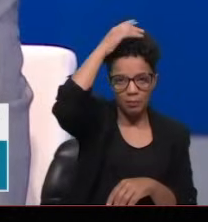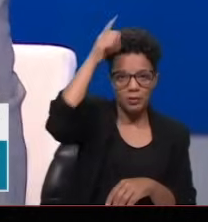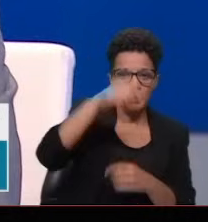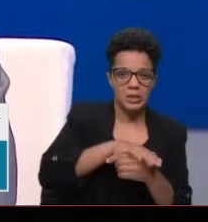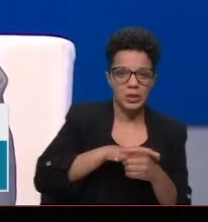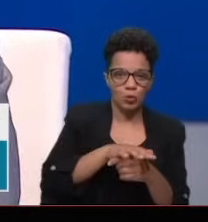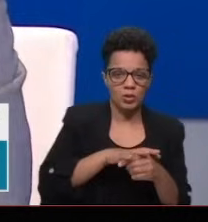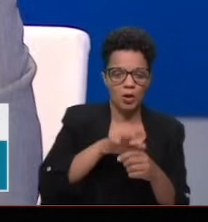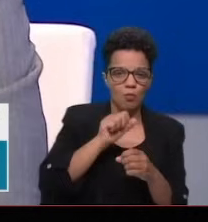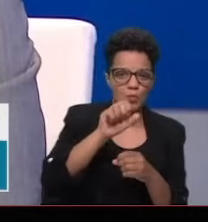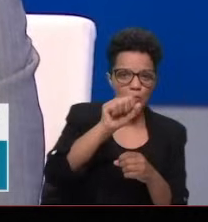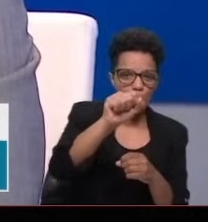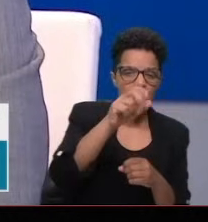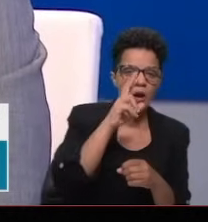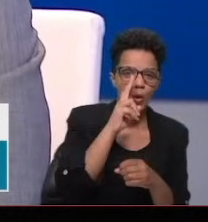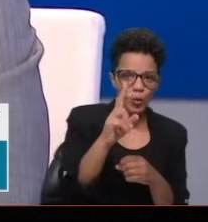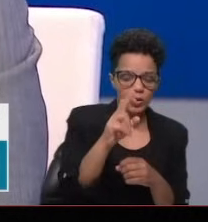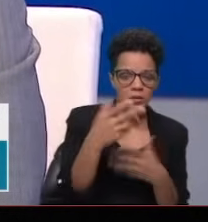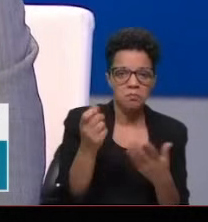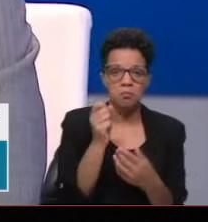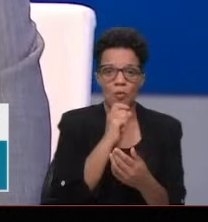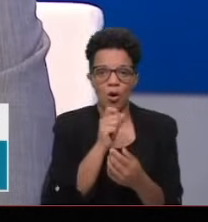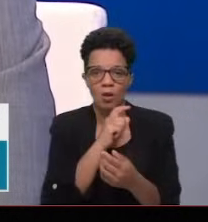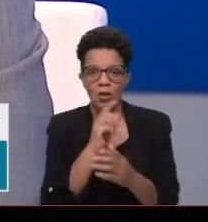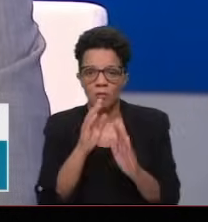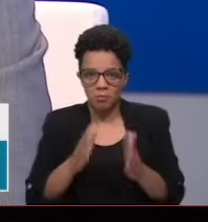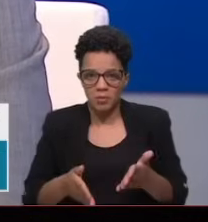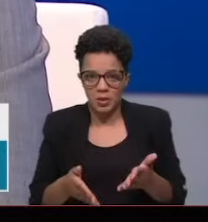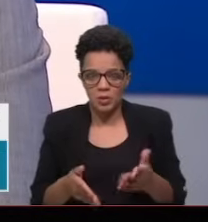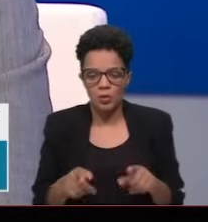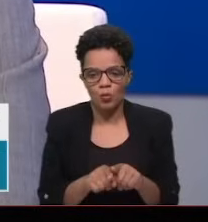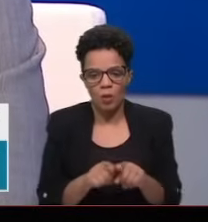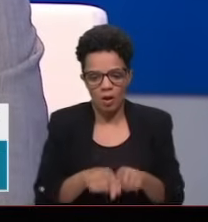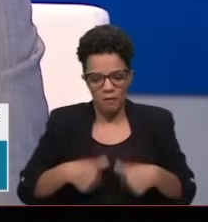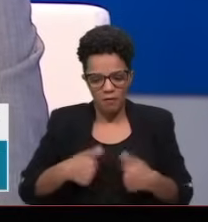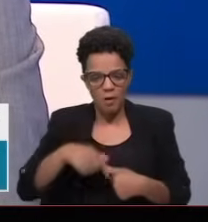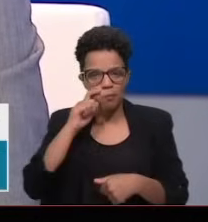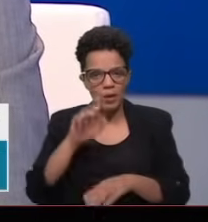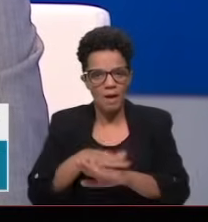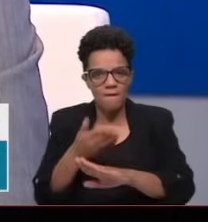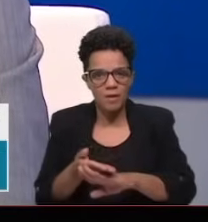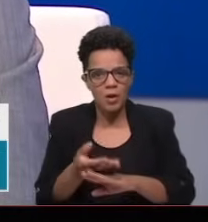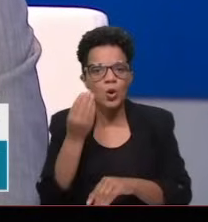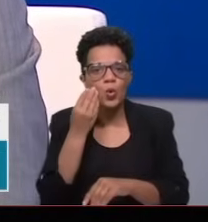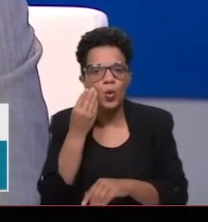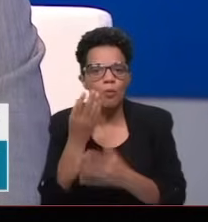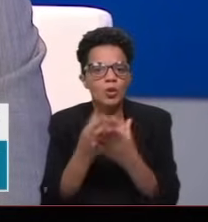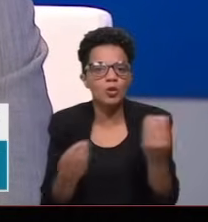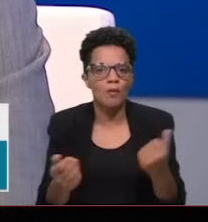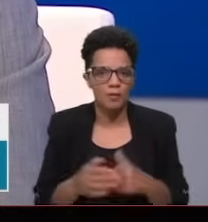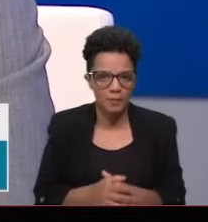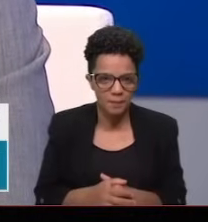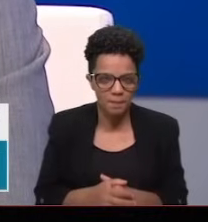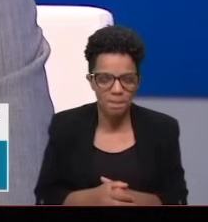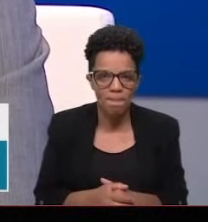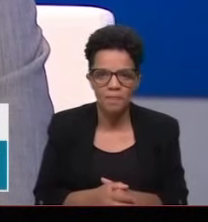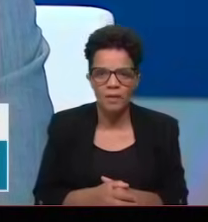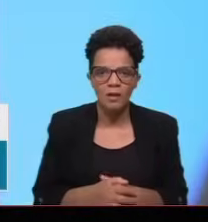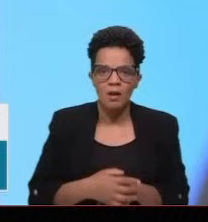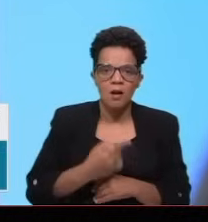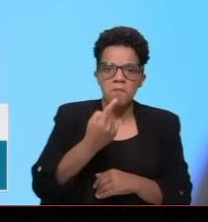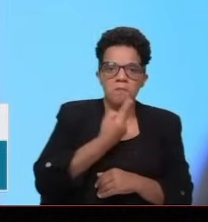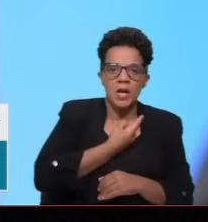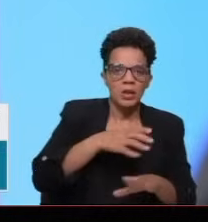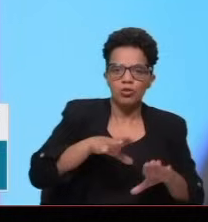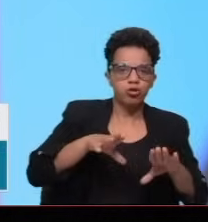expansionista da da Rússia pode ser preciso ter uma capacidade de defesa maior e como é que como é que se resolve e não somos obrigados a